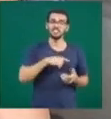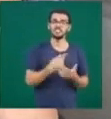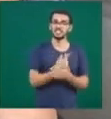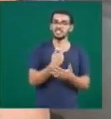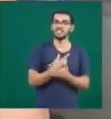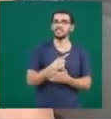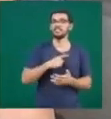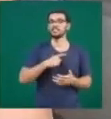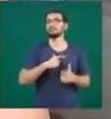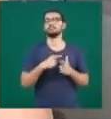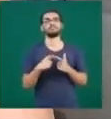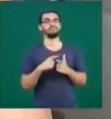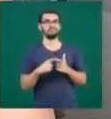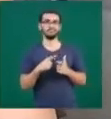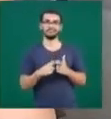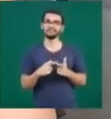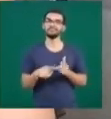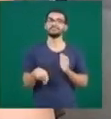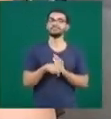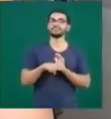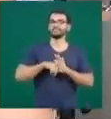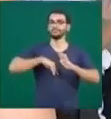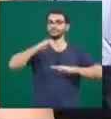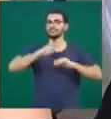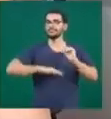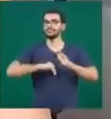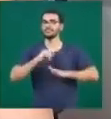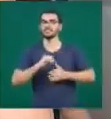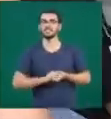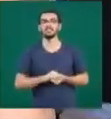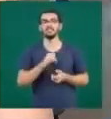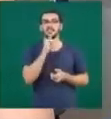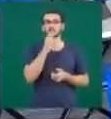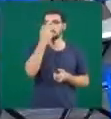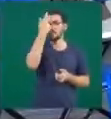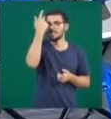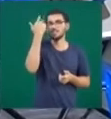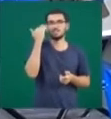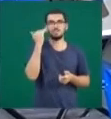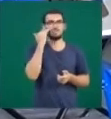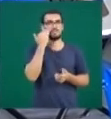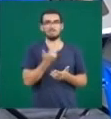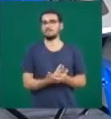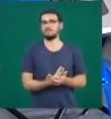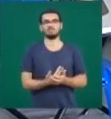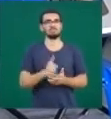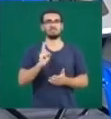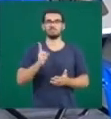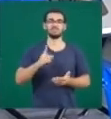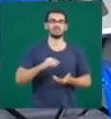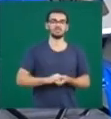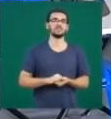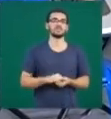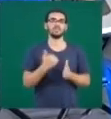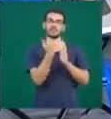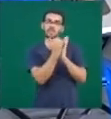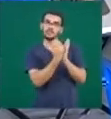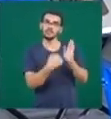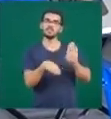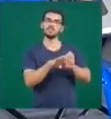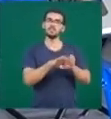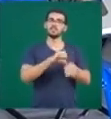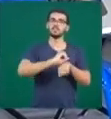um problema para a vida dele. Ele acaba caindo a credibilidade, é ruim. Na programação também tem oficinas